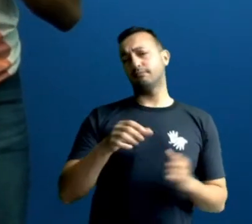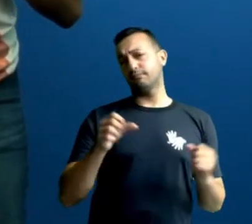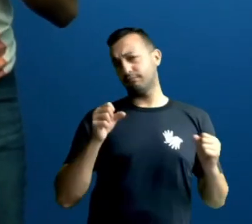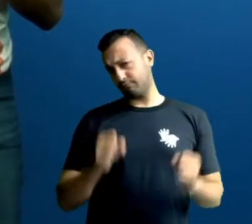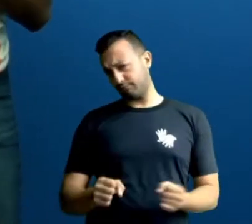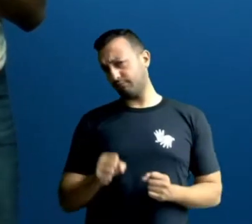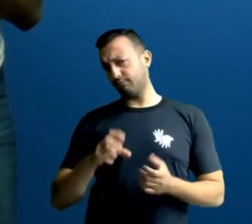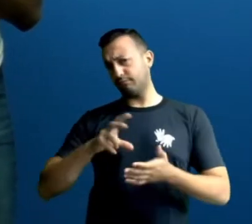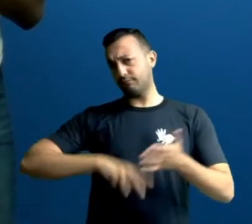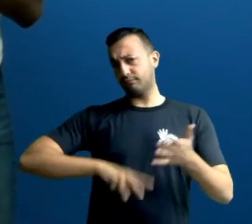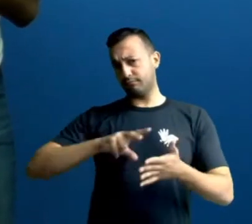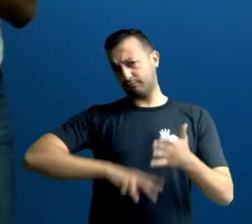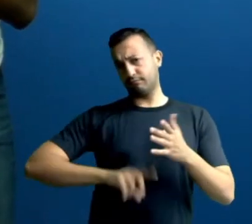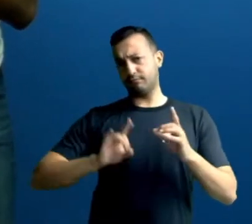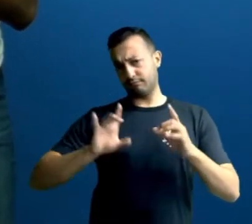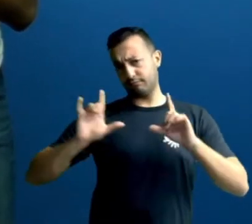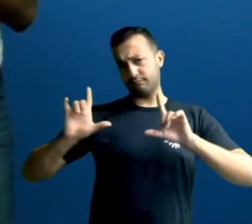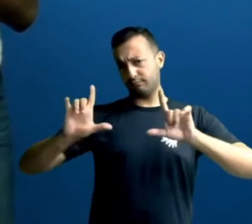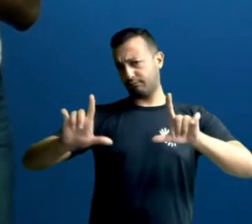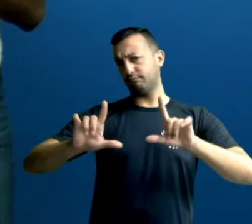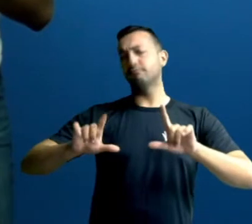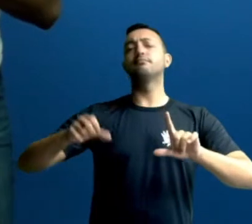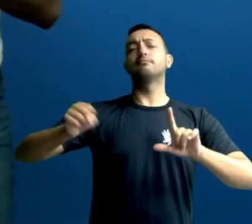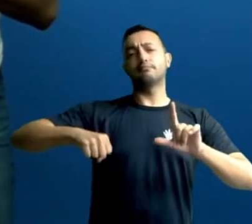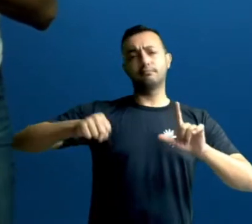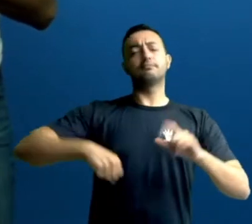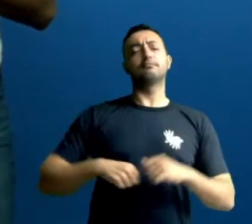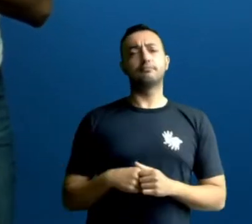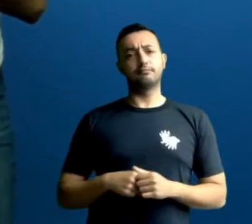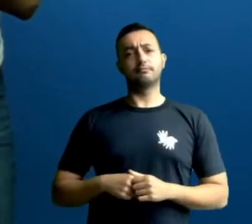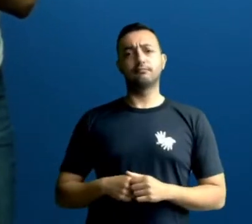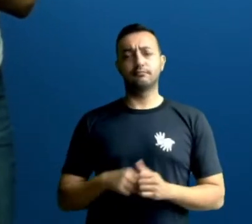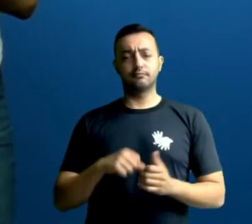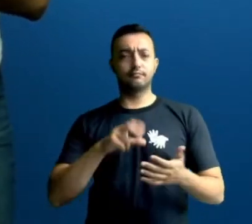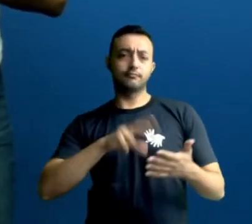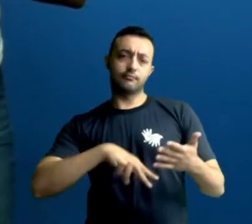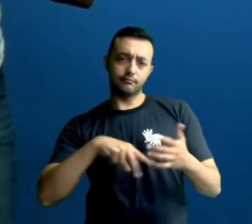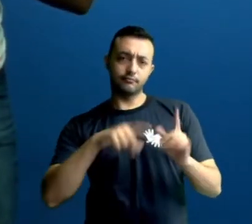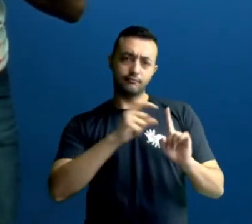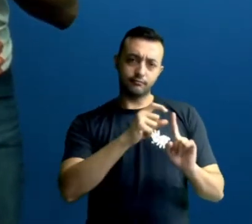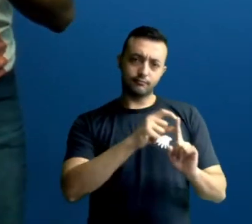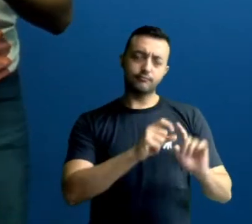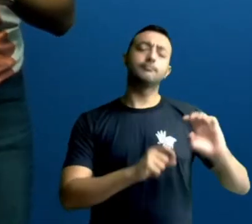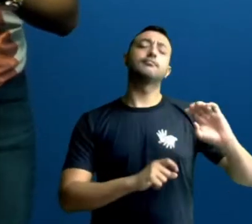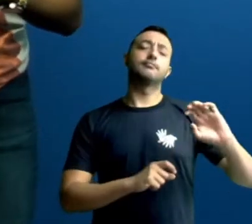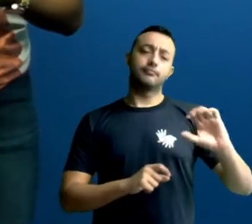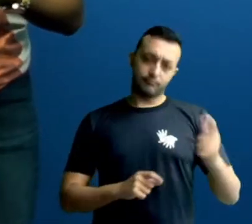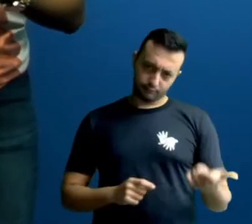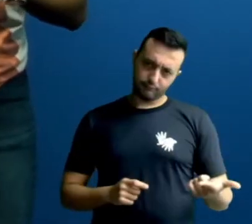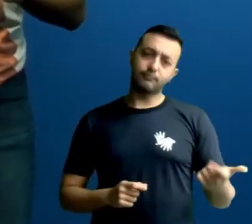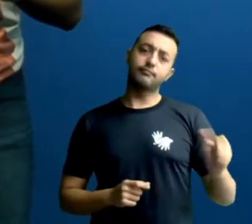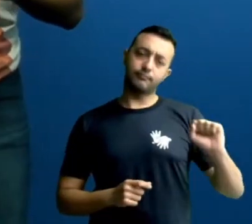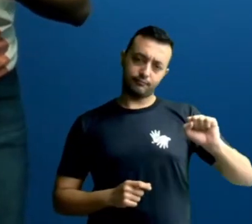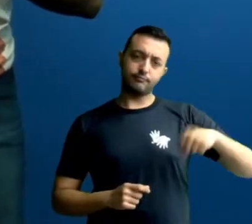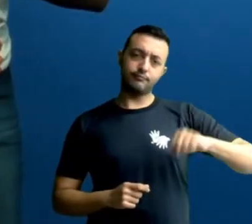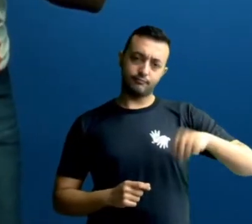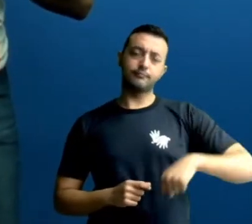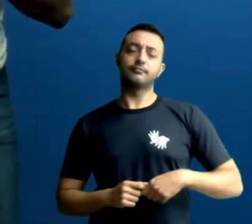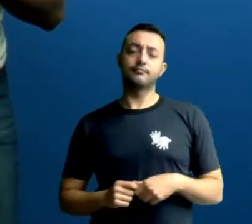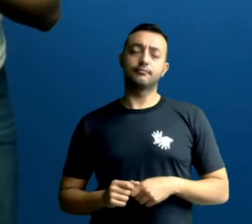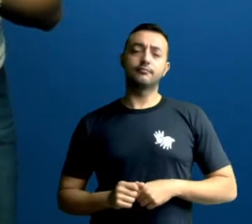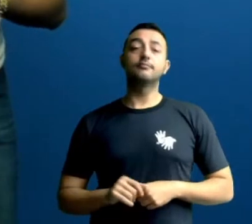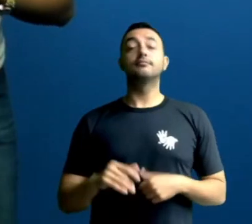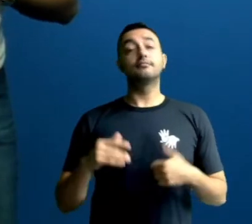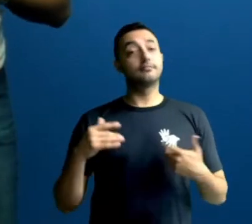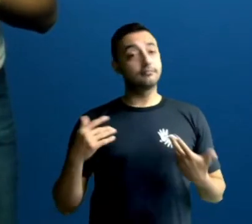ler através de uma imagem? Sim. A gente consegue ler através de palavras? Claro que sim. Então,